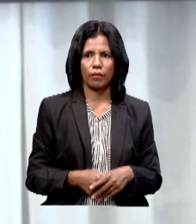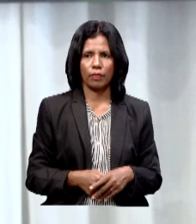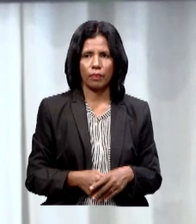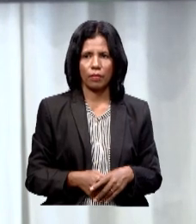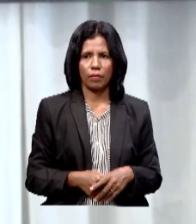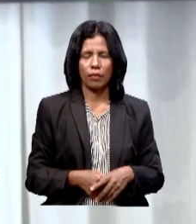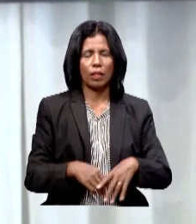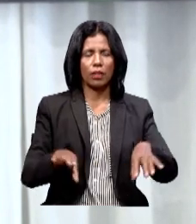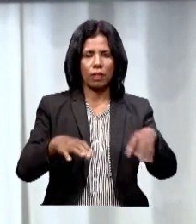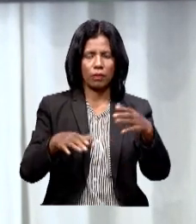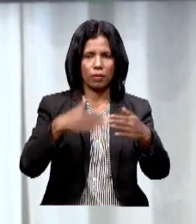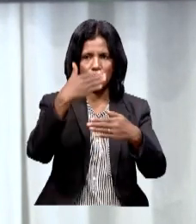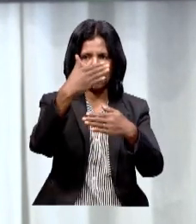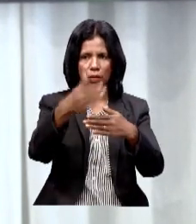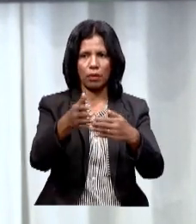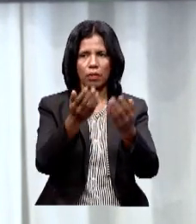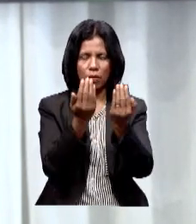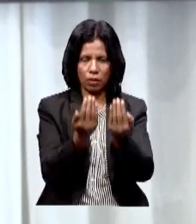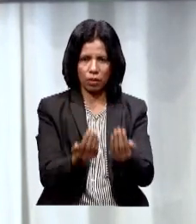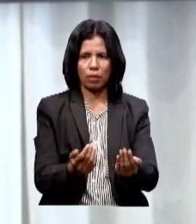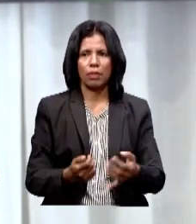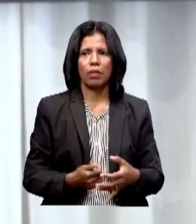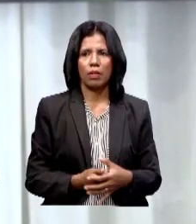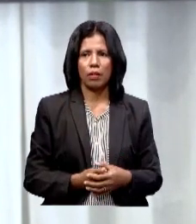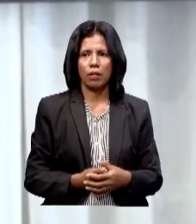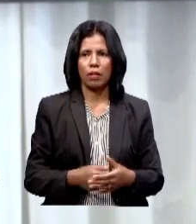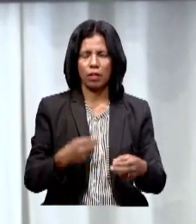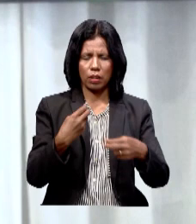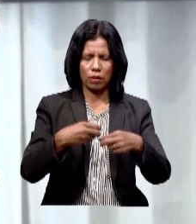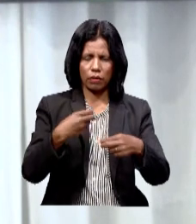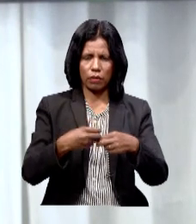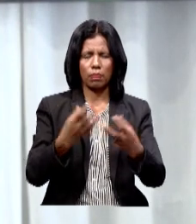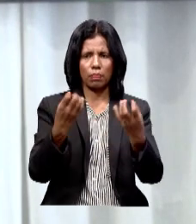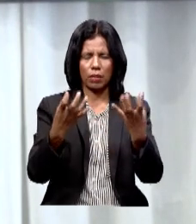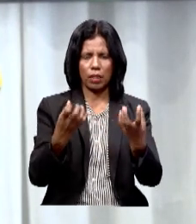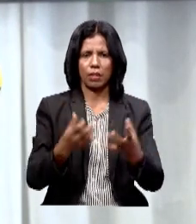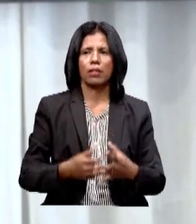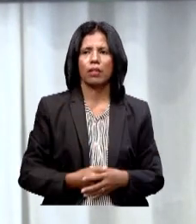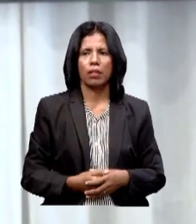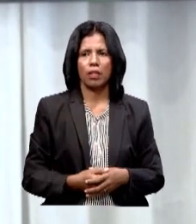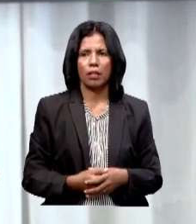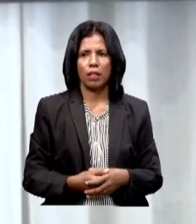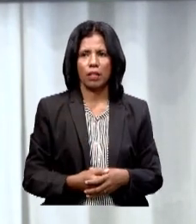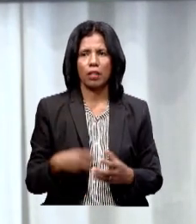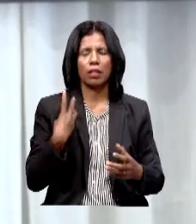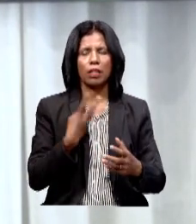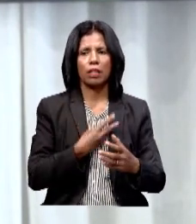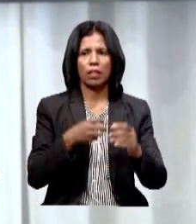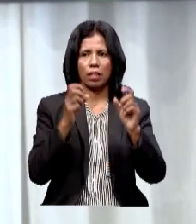Serviço mais ruim, tornando desafio mais ruim para aquilo e ainda tem